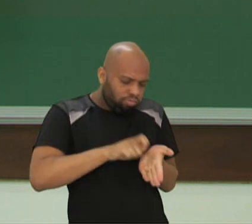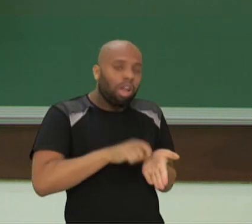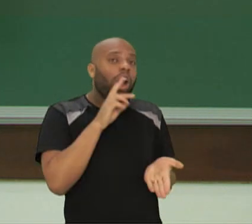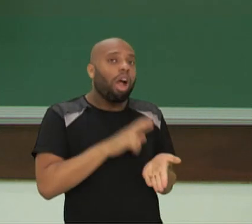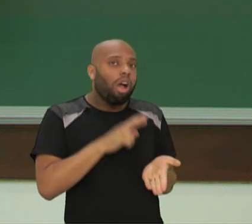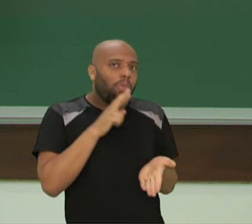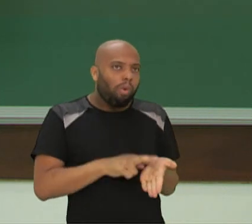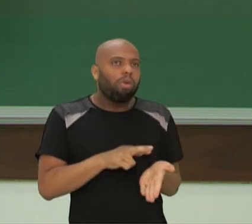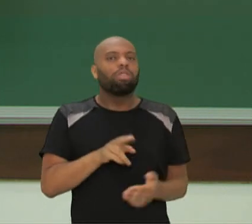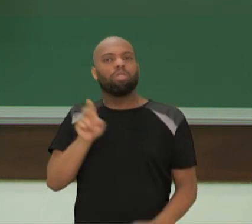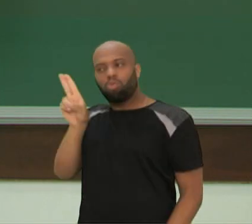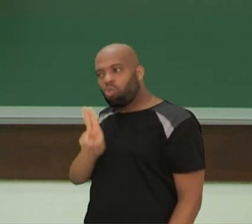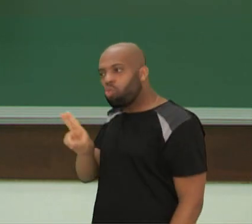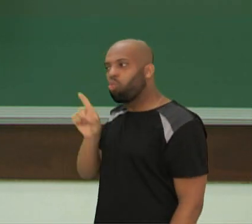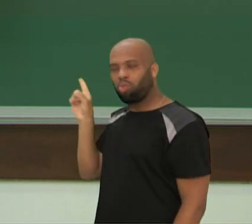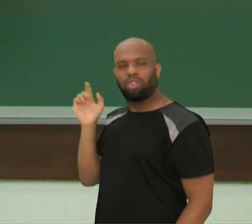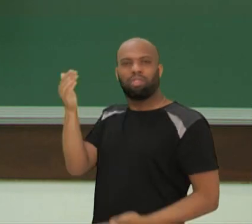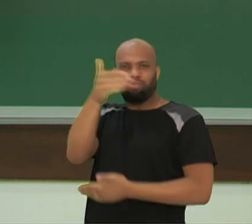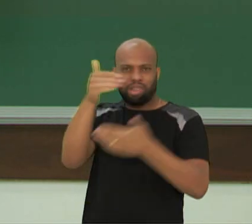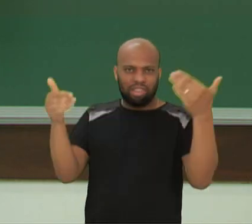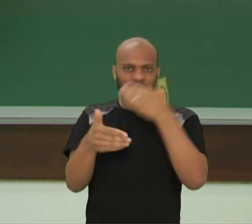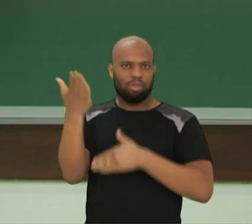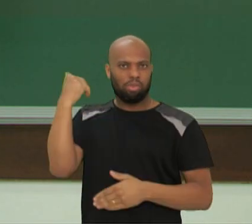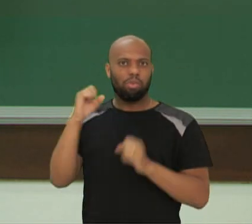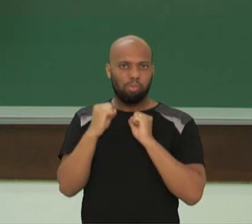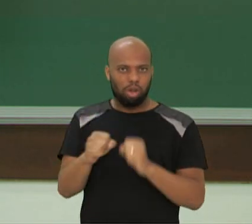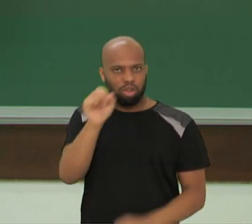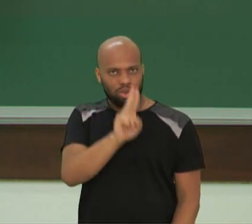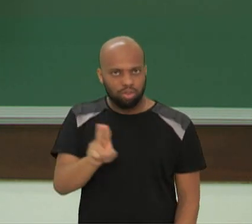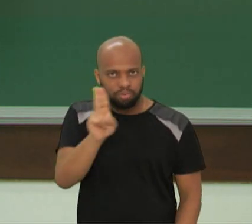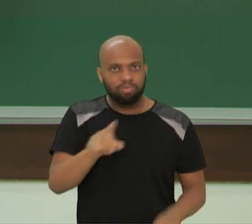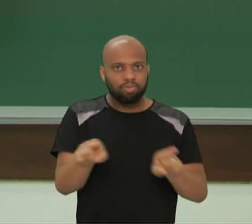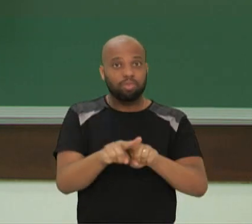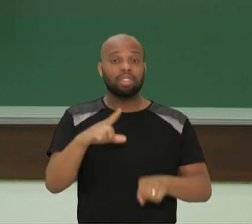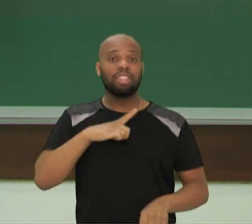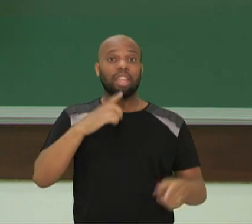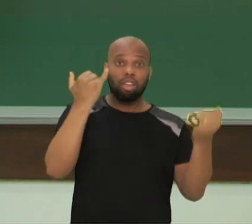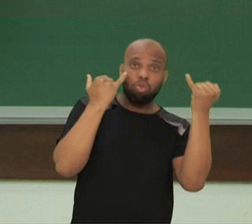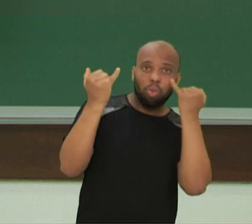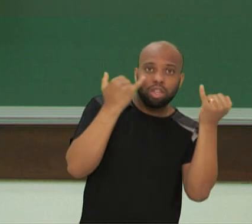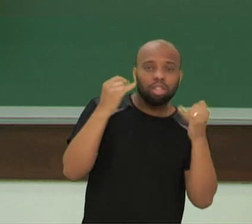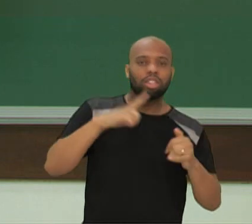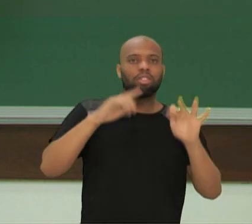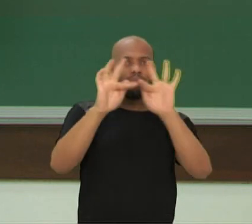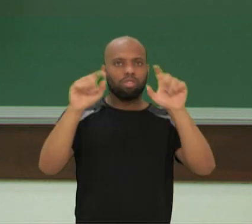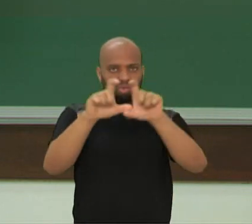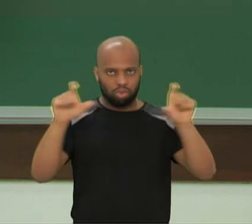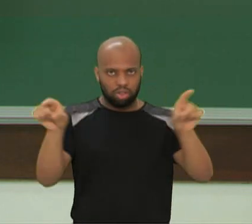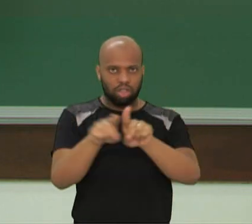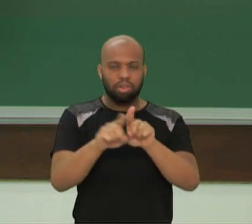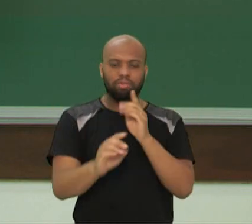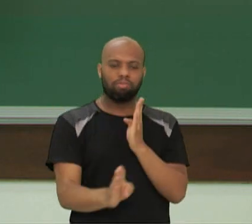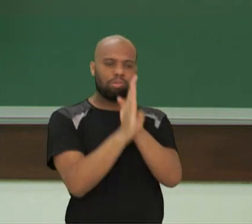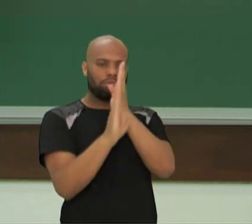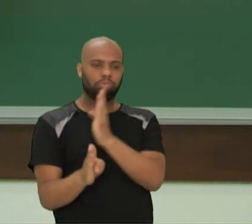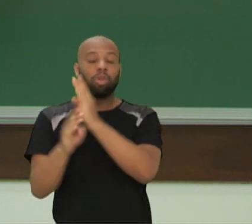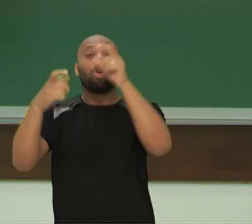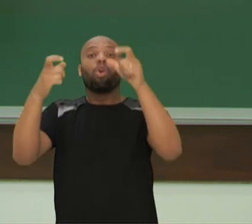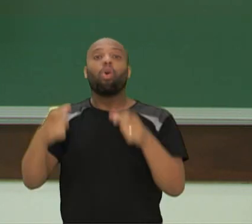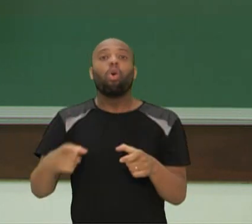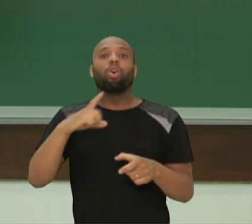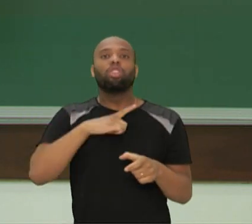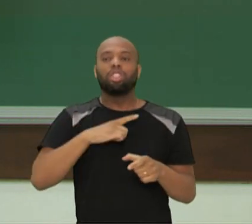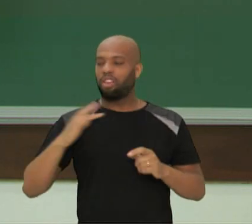fazerem, usem os slides anteriores, vocês podem utilizar, que contém as fórmulas, identifique aonde estão os